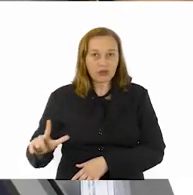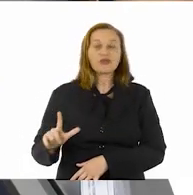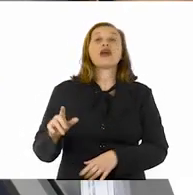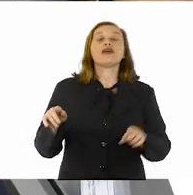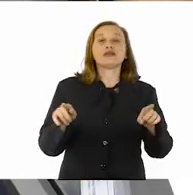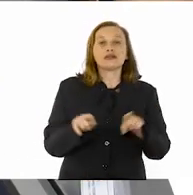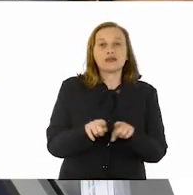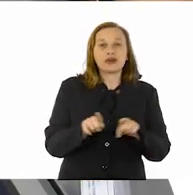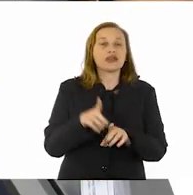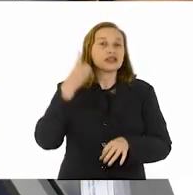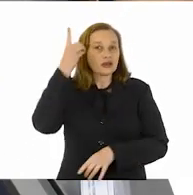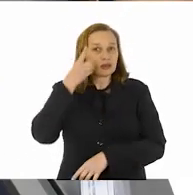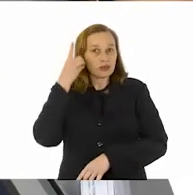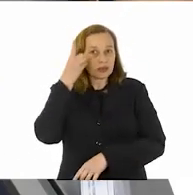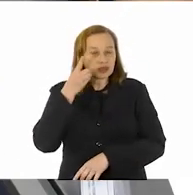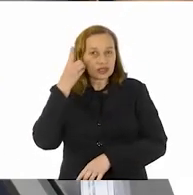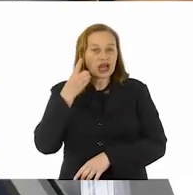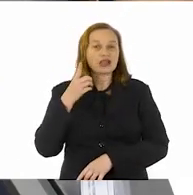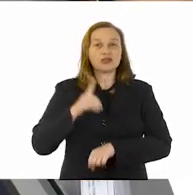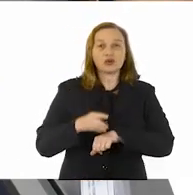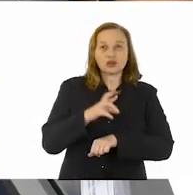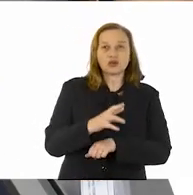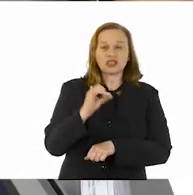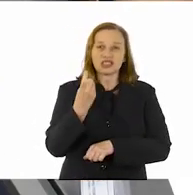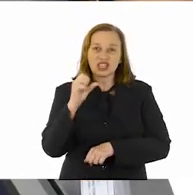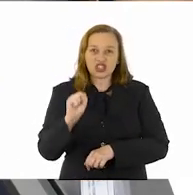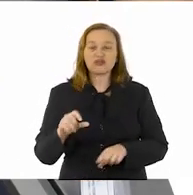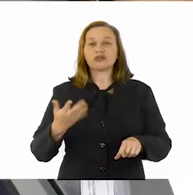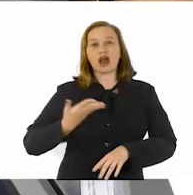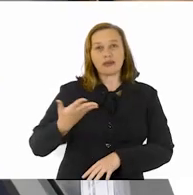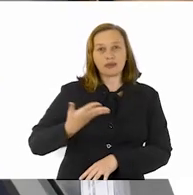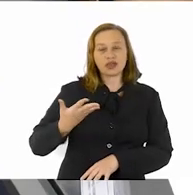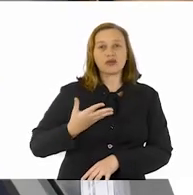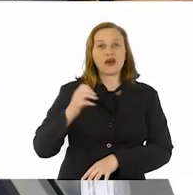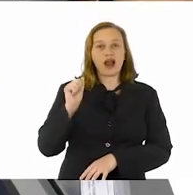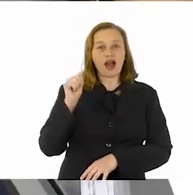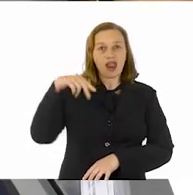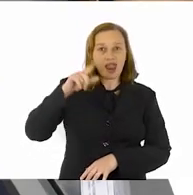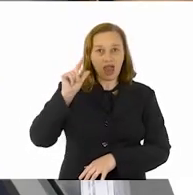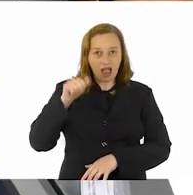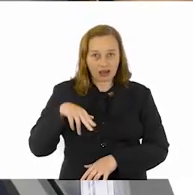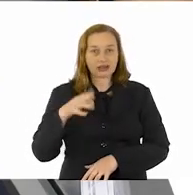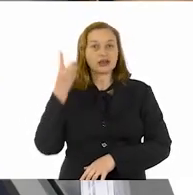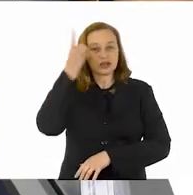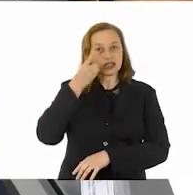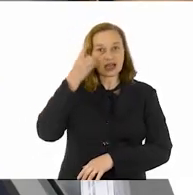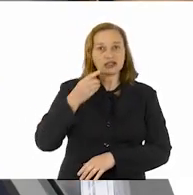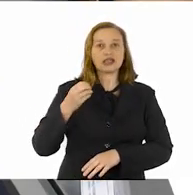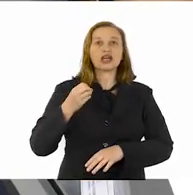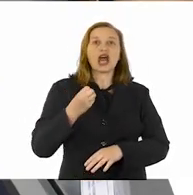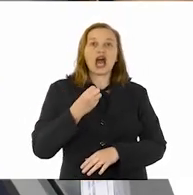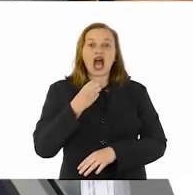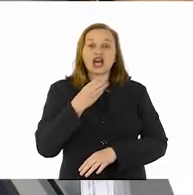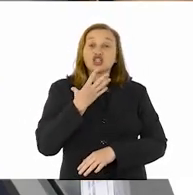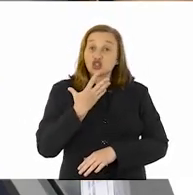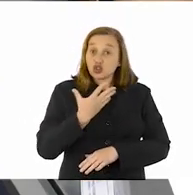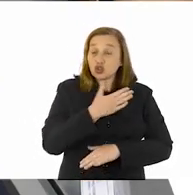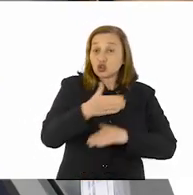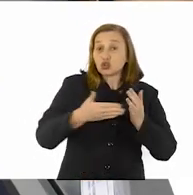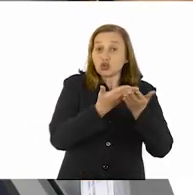chegando aí Deputado Val Ceasa Deputado brasão nosso relator Deputado Daniel e brelon deputado Dr Serginho